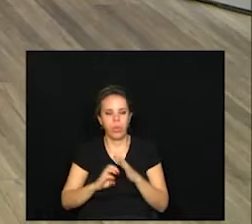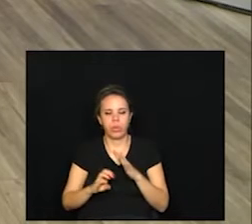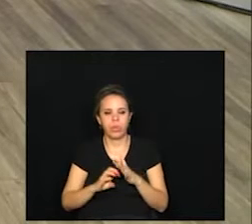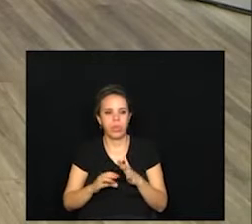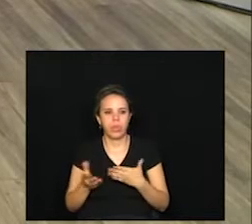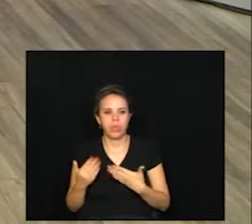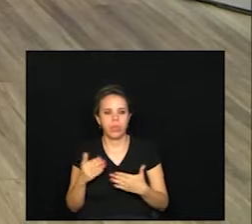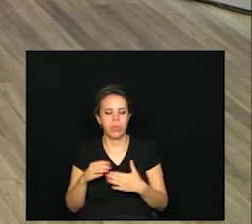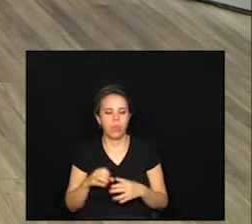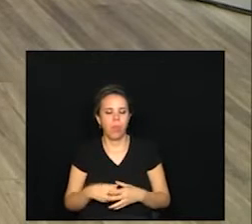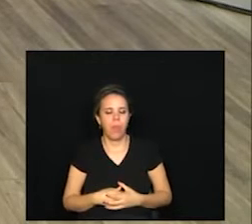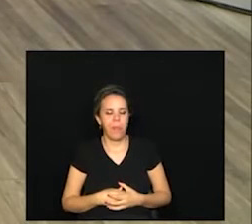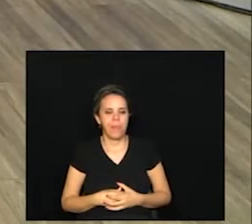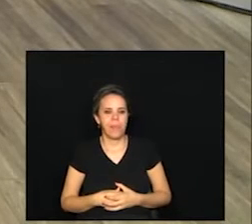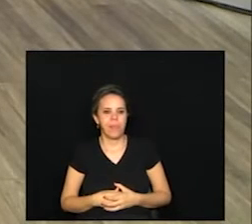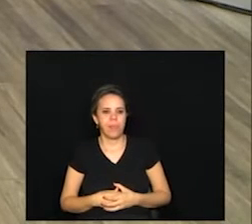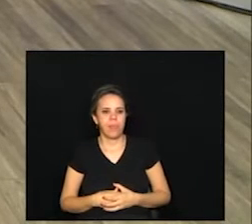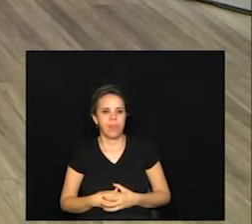né?